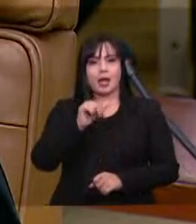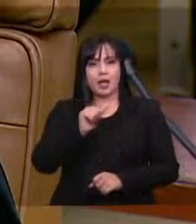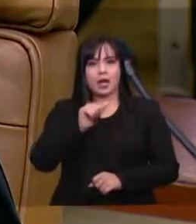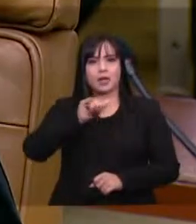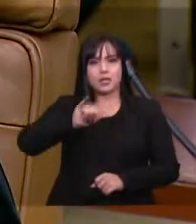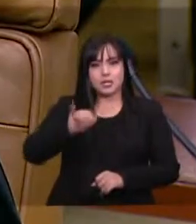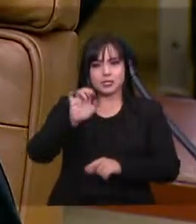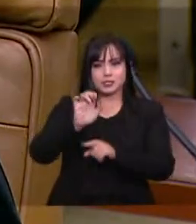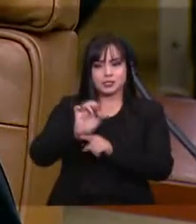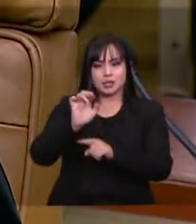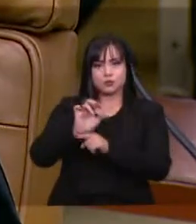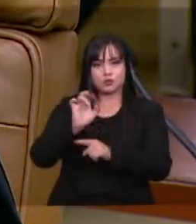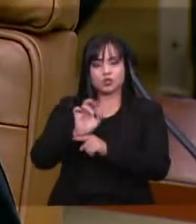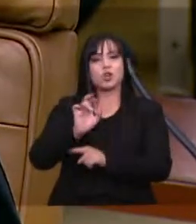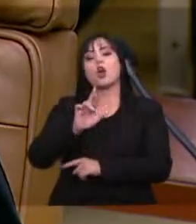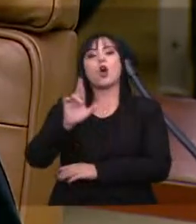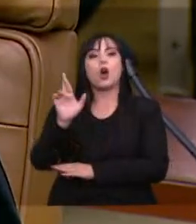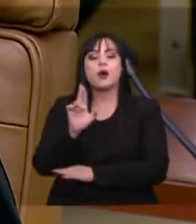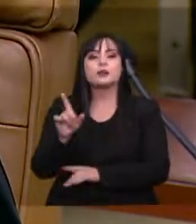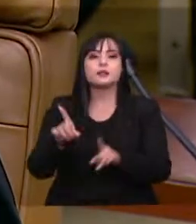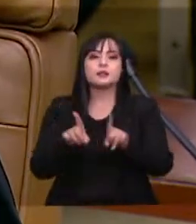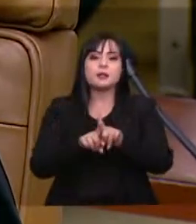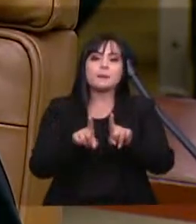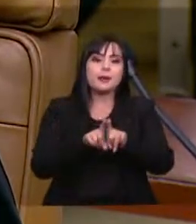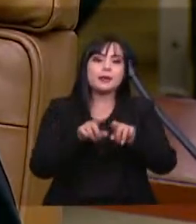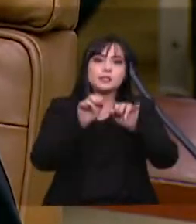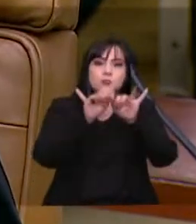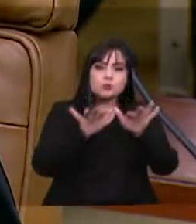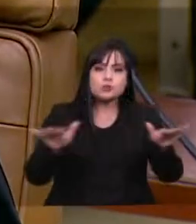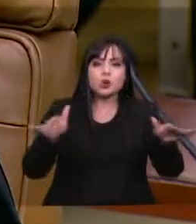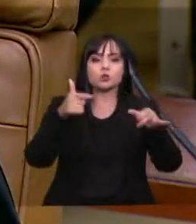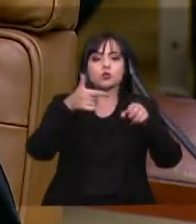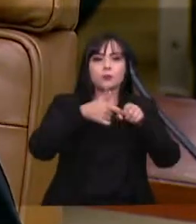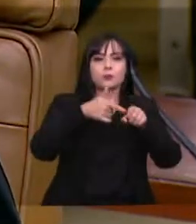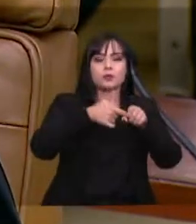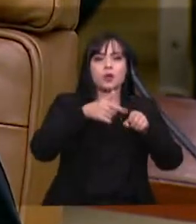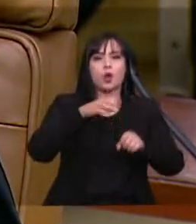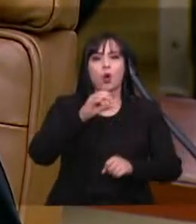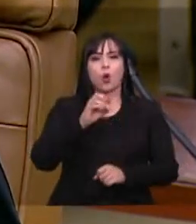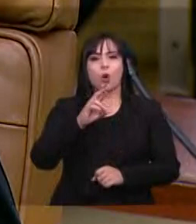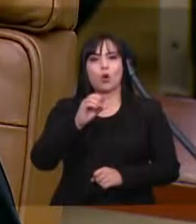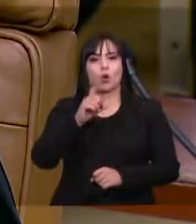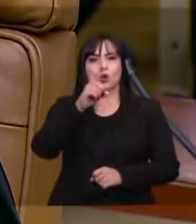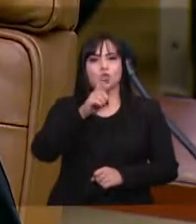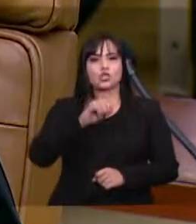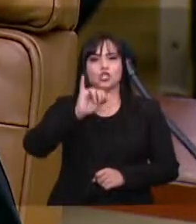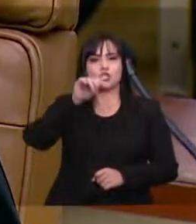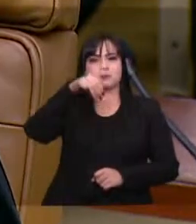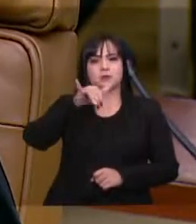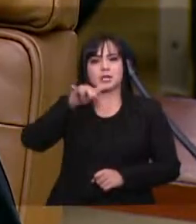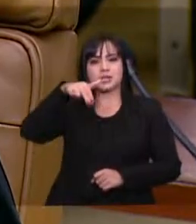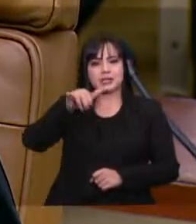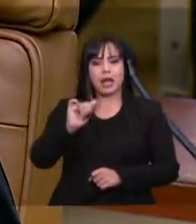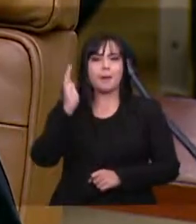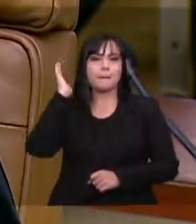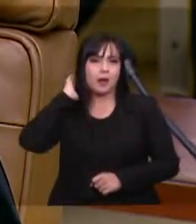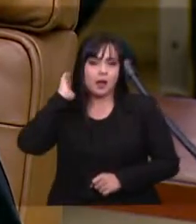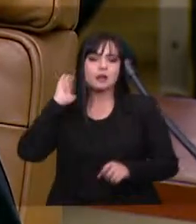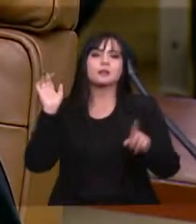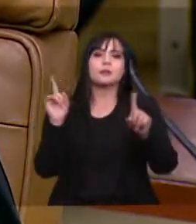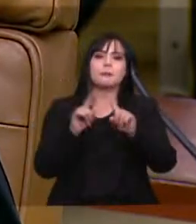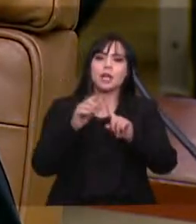no estado de Roraima e a base de distribuição de combustíveis de Hiroshima no estado do Paraná bem assim